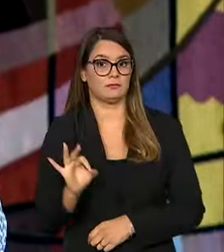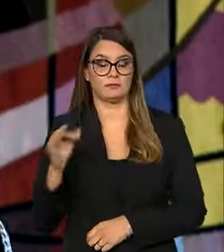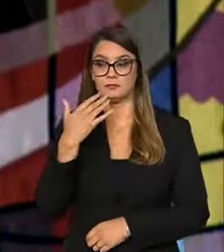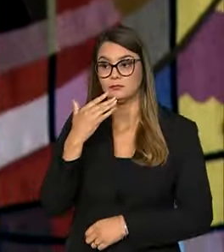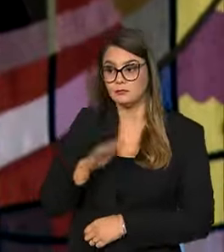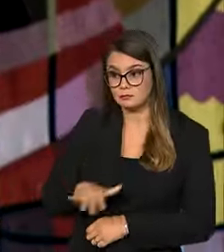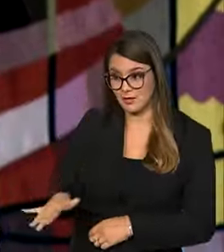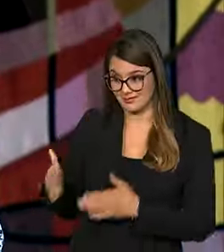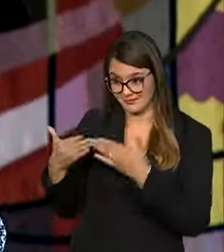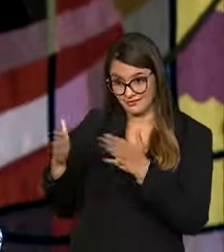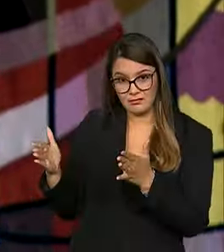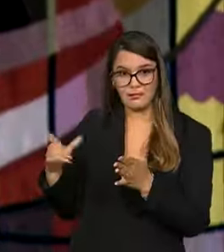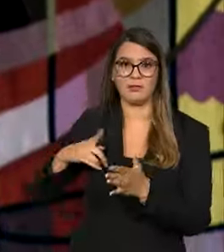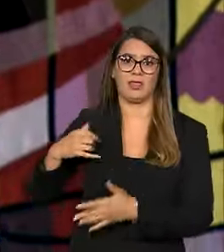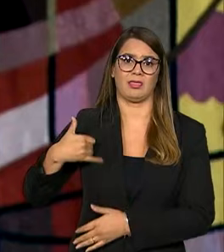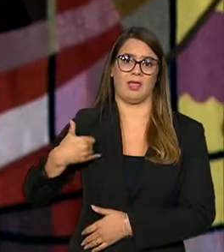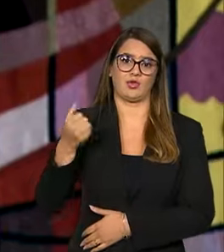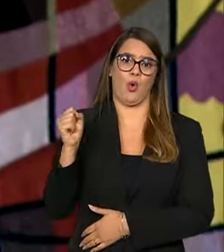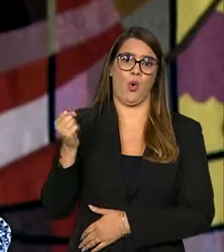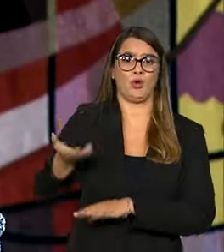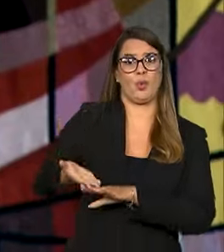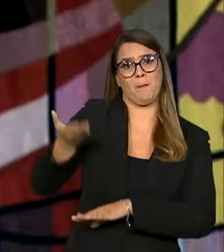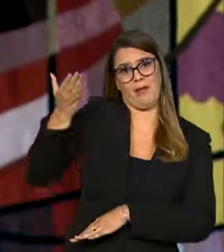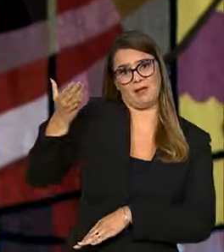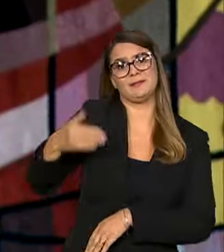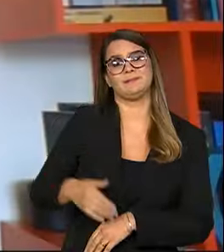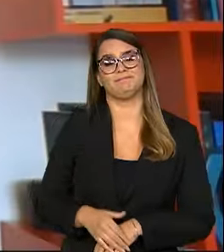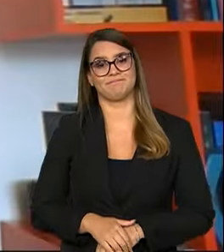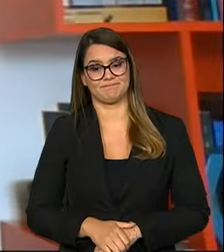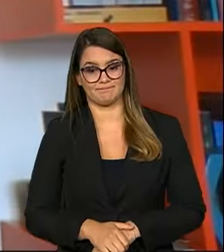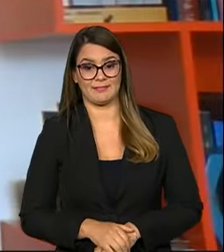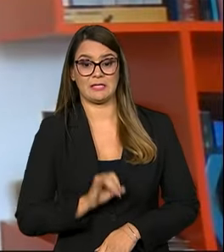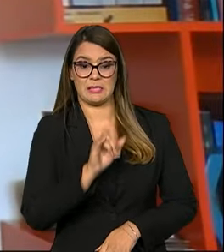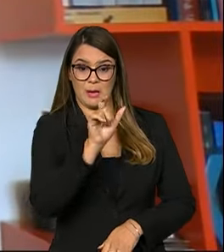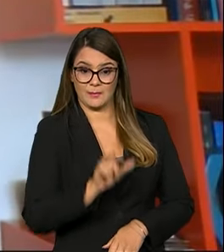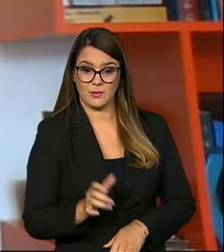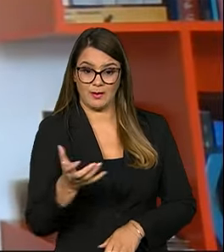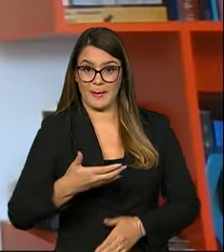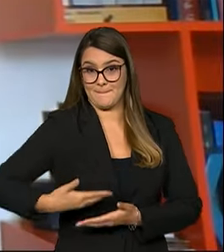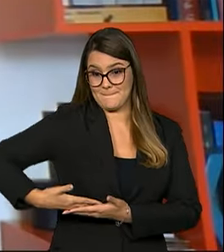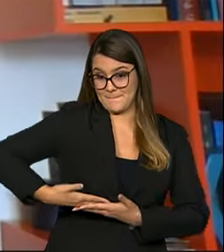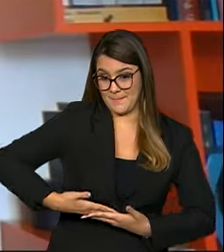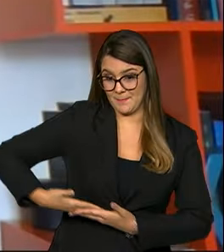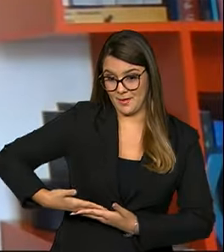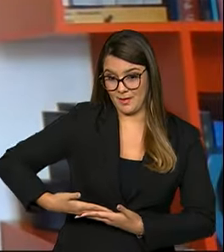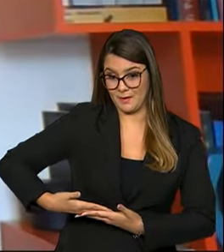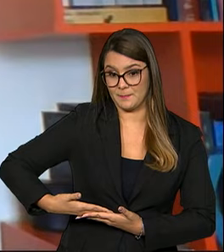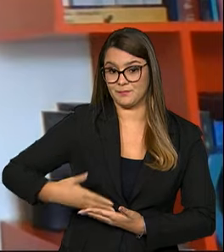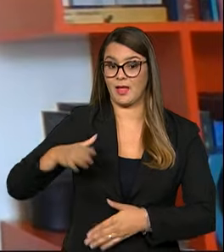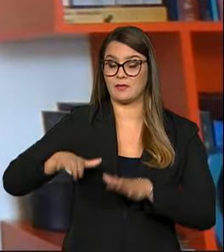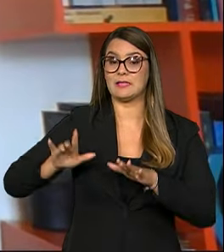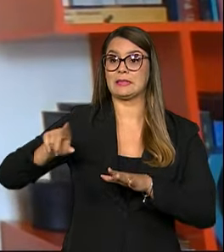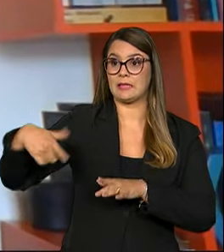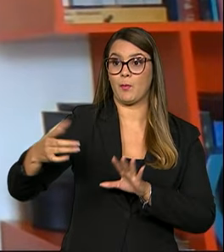crianças disponíveis têm 8 anos ou mais de idade. Se a pessoa quer adotar um bebê, normalmente ela, depois